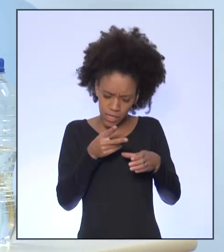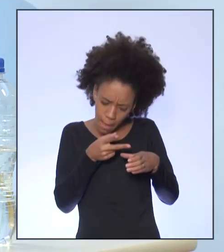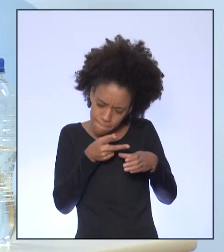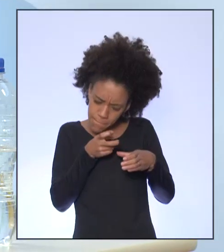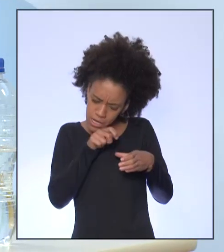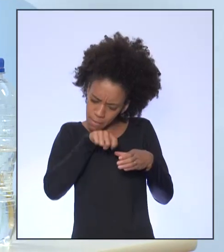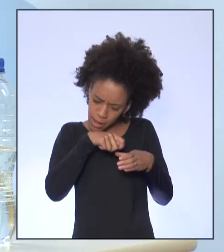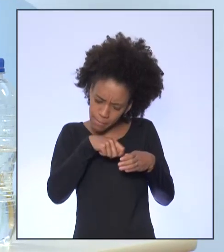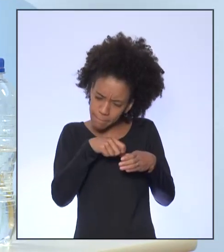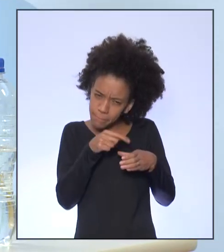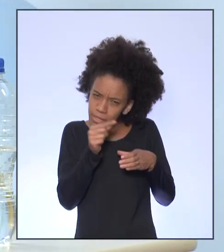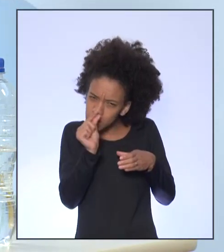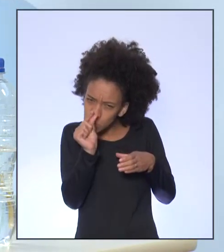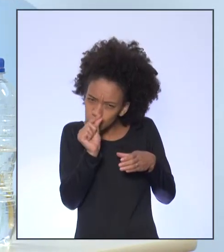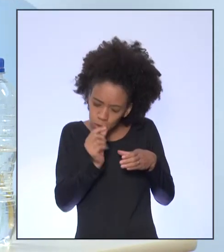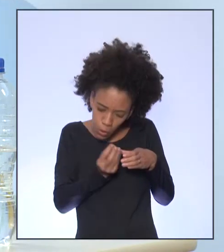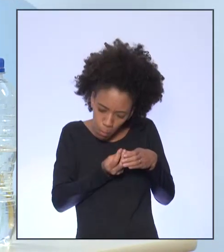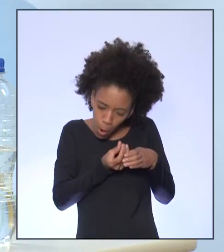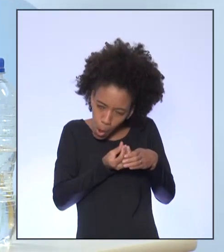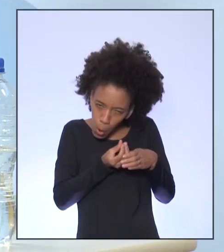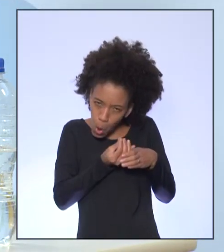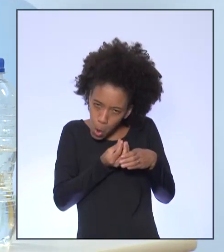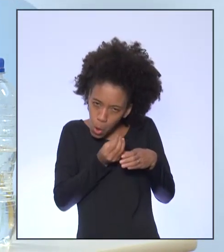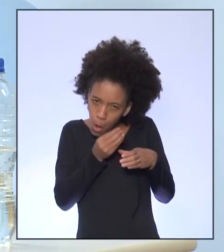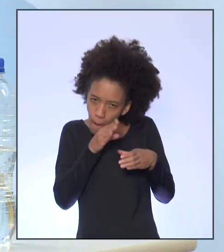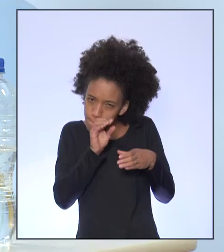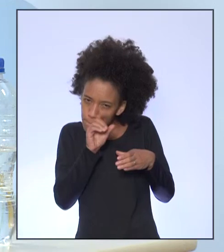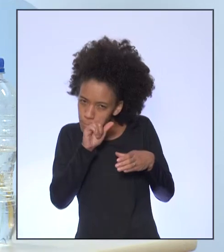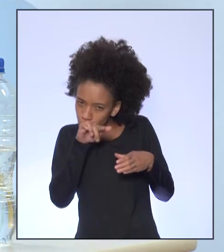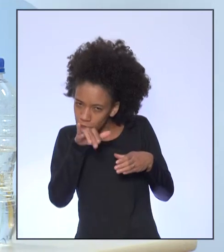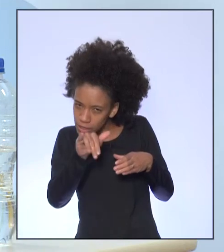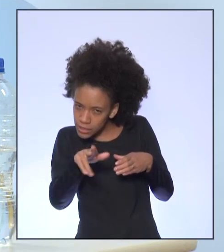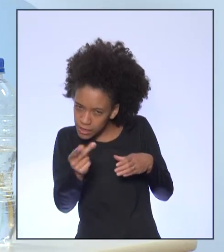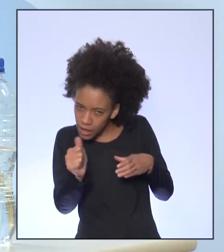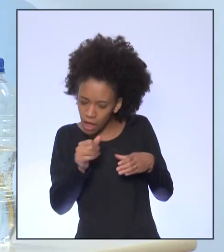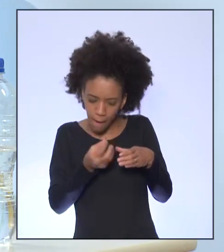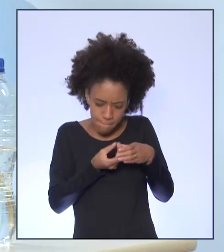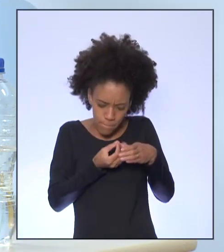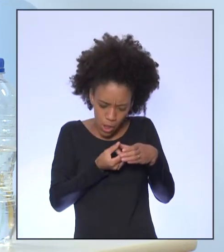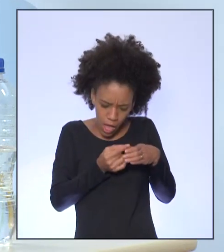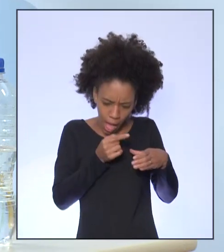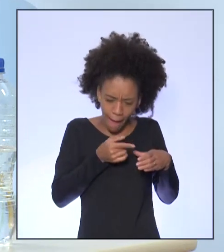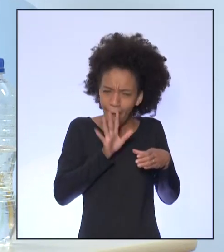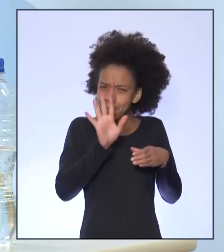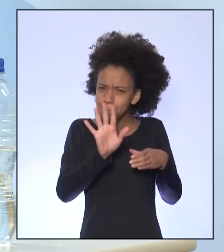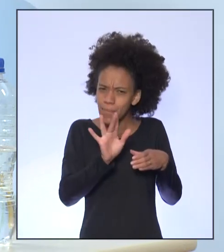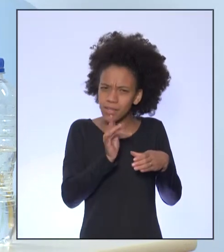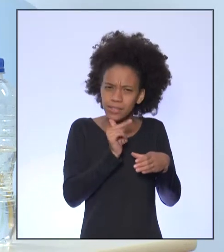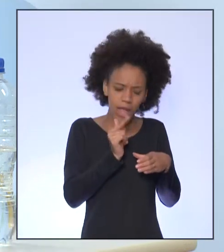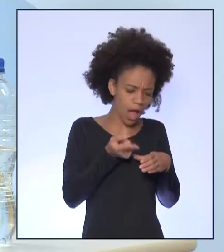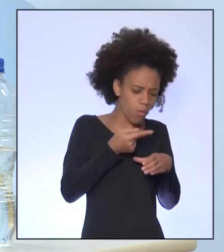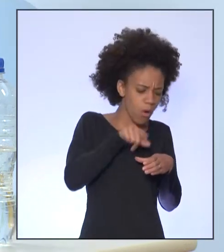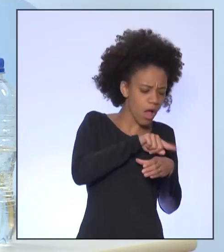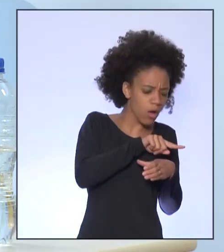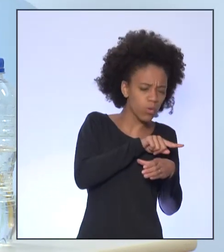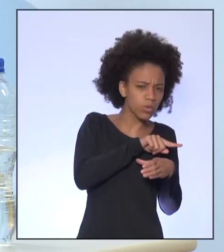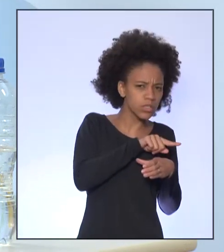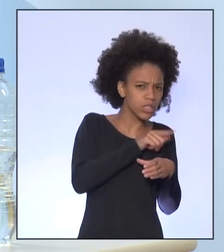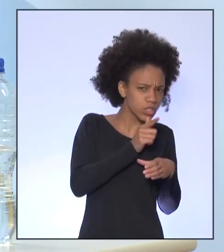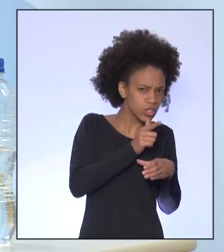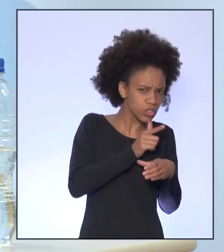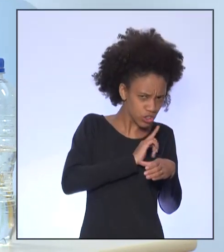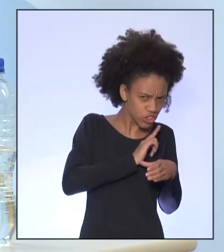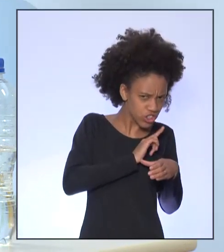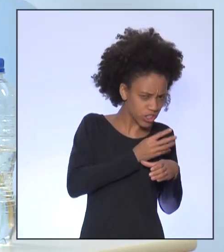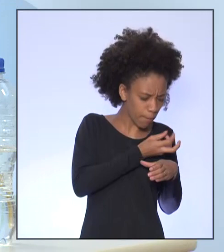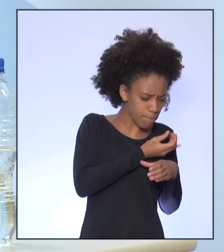teve a formação de pequenas bolinhas de ar. Então, se eu imaginar, a minha água tinha bolinha de ar nela? Não, ela estava no estado líquido. O